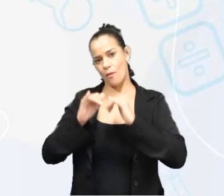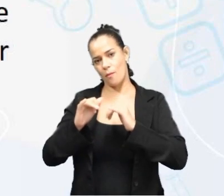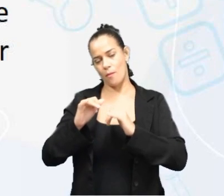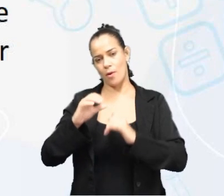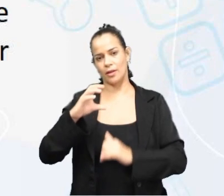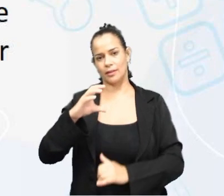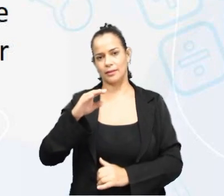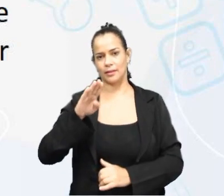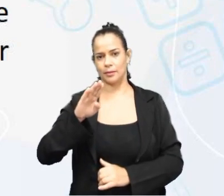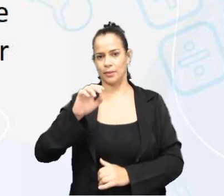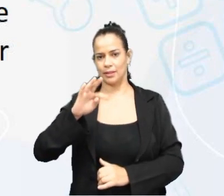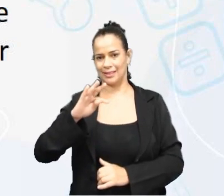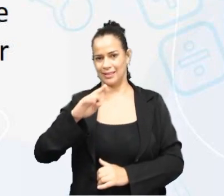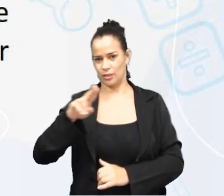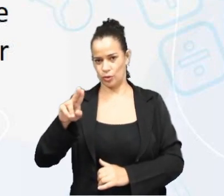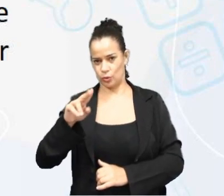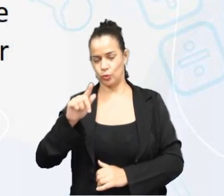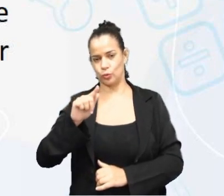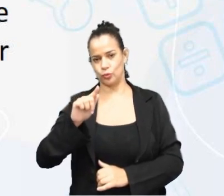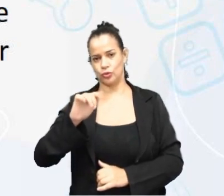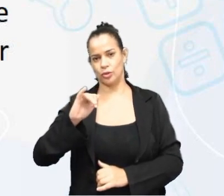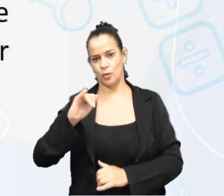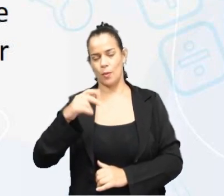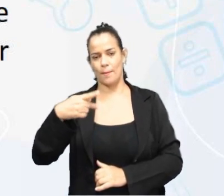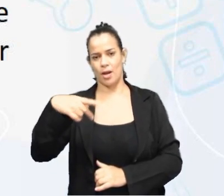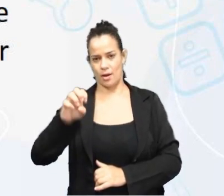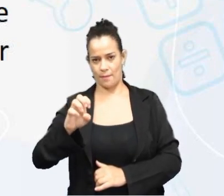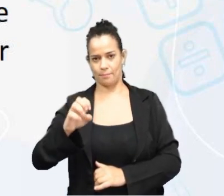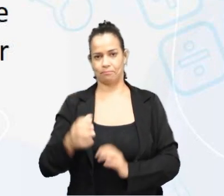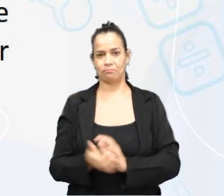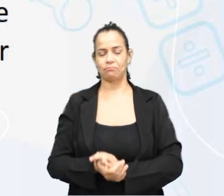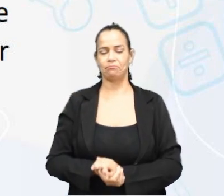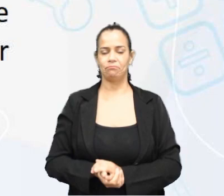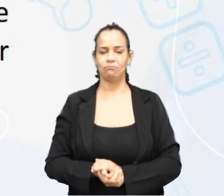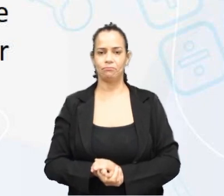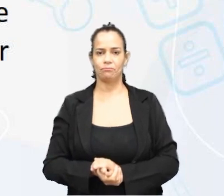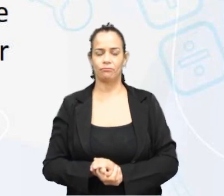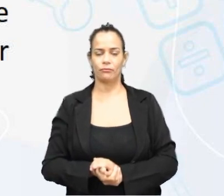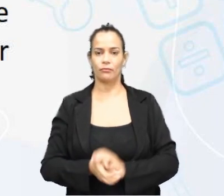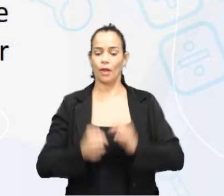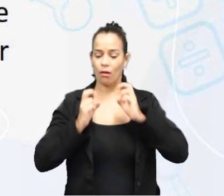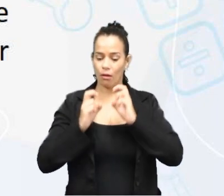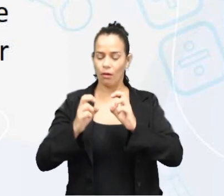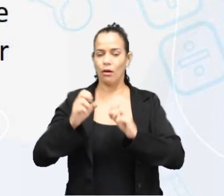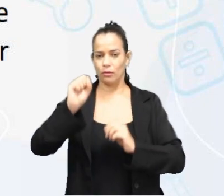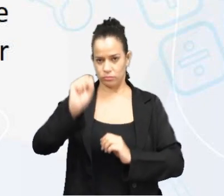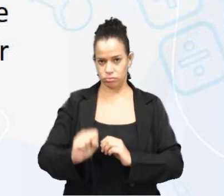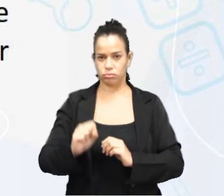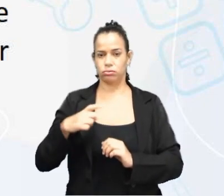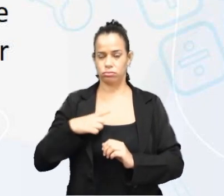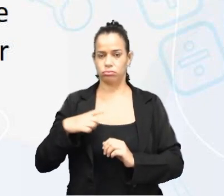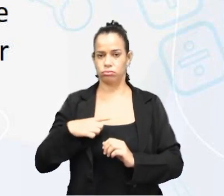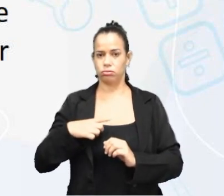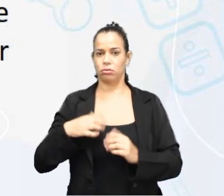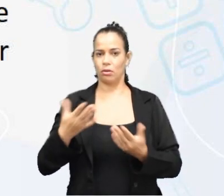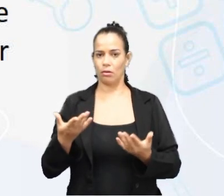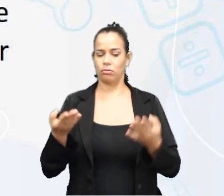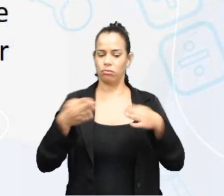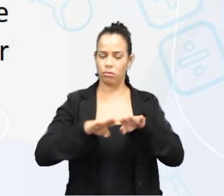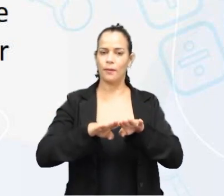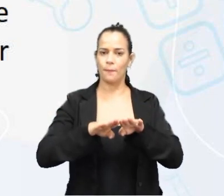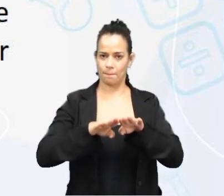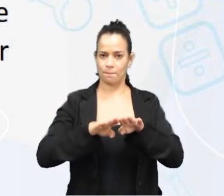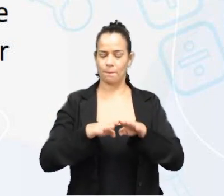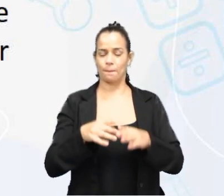G1PE. A linha sul do metrô do Recife teve o funcionamento suspenso na manhã desta terça-feira 6. Em